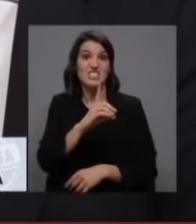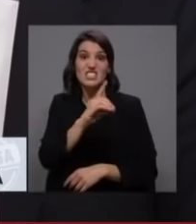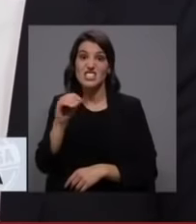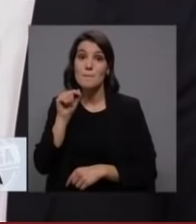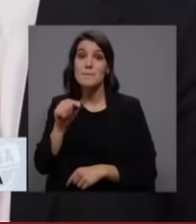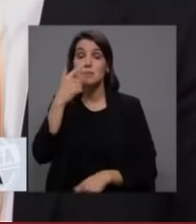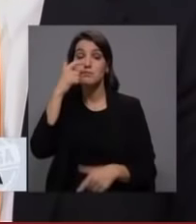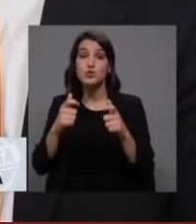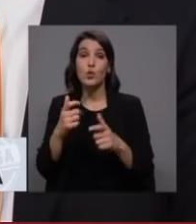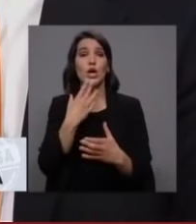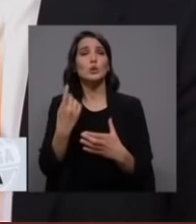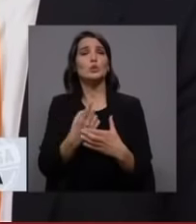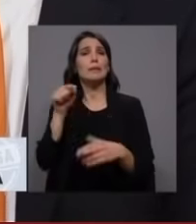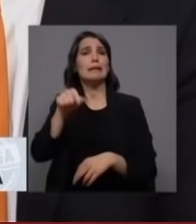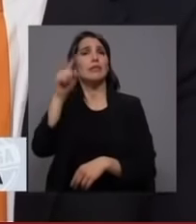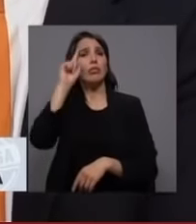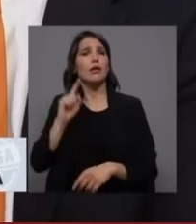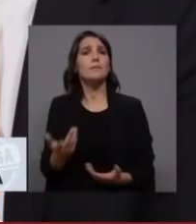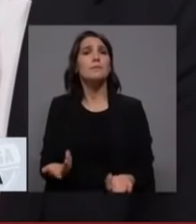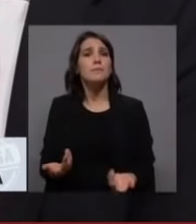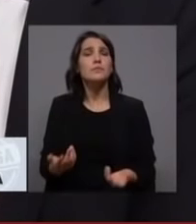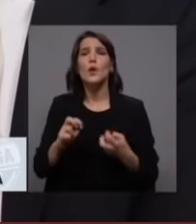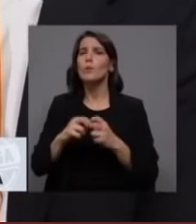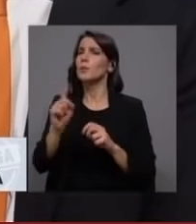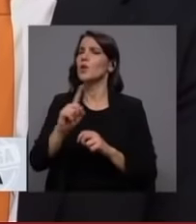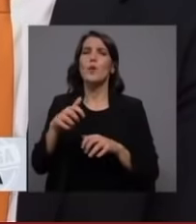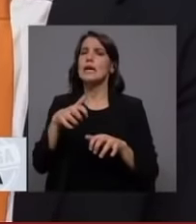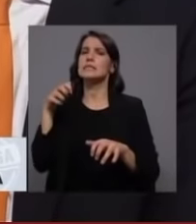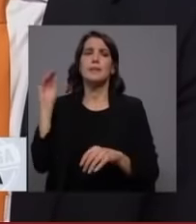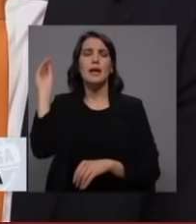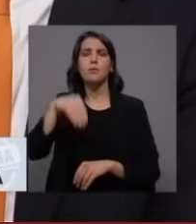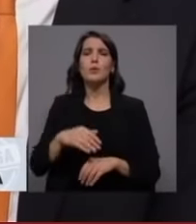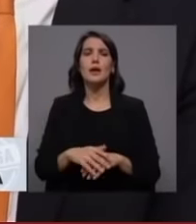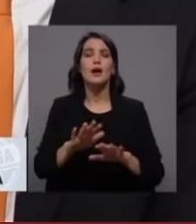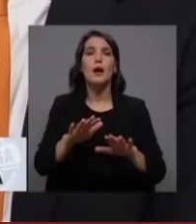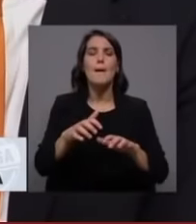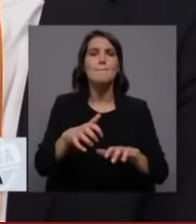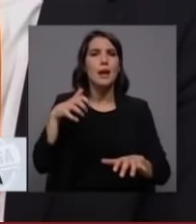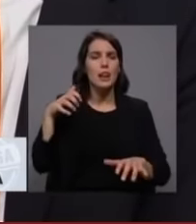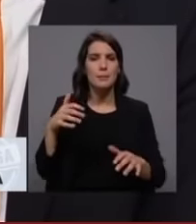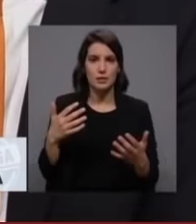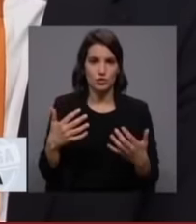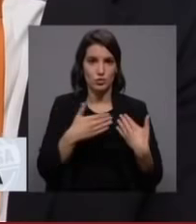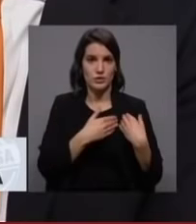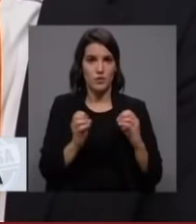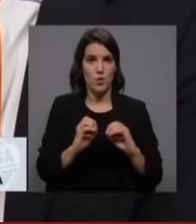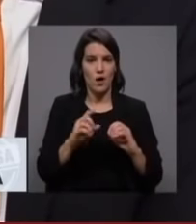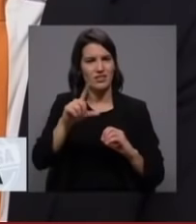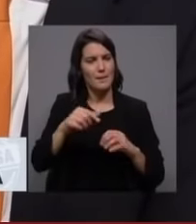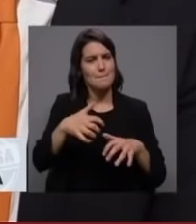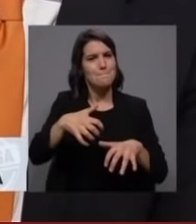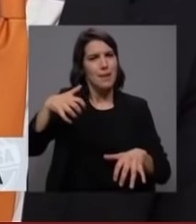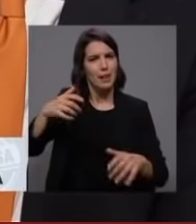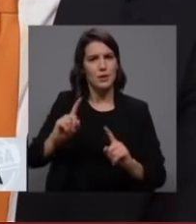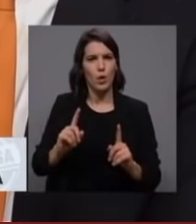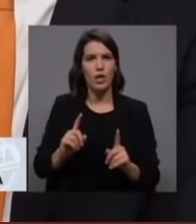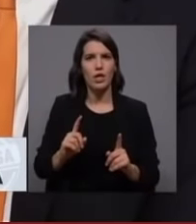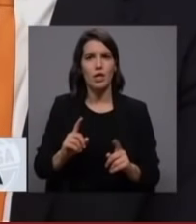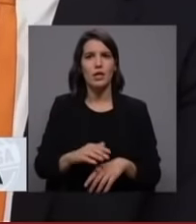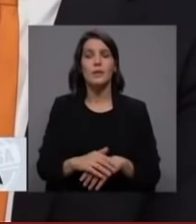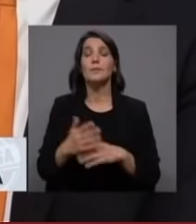mil pessoas que já sem ficar em isolamento neste dia é que estou aqui não é sem problema não tem não tem responsabilidade não é uma resposta do Parlamento ao sol ainda